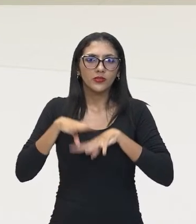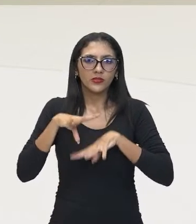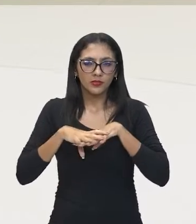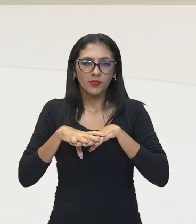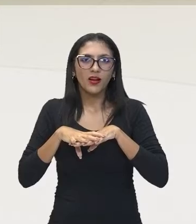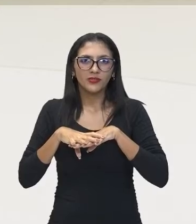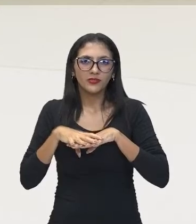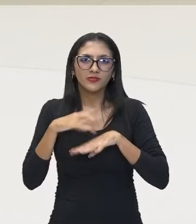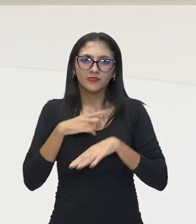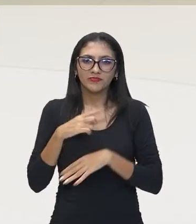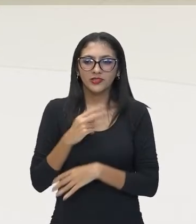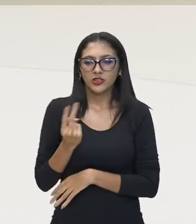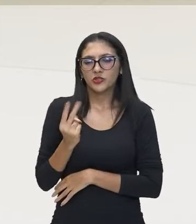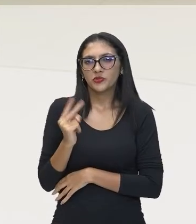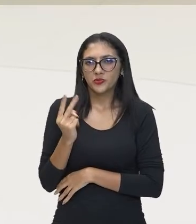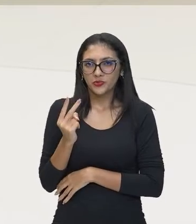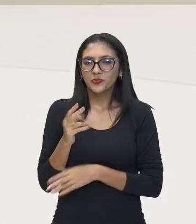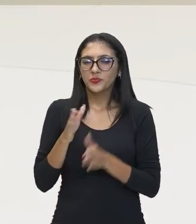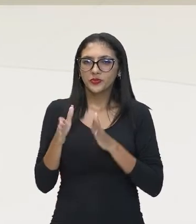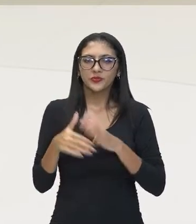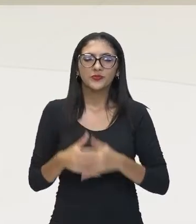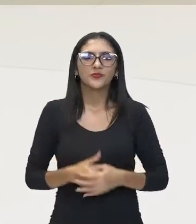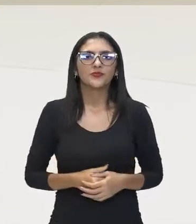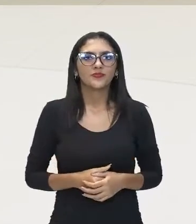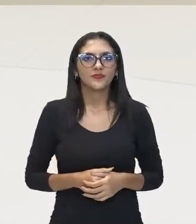por esses 2 momentos.